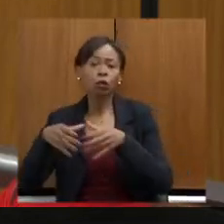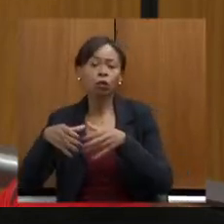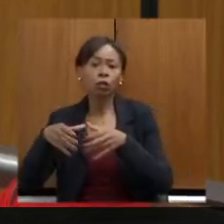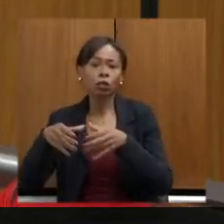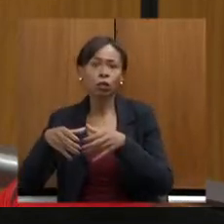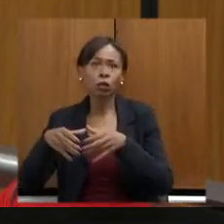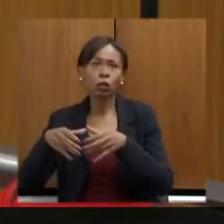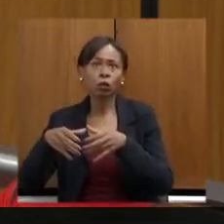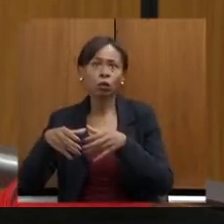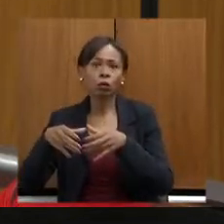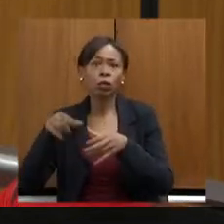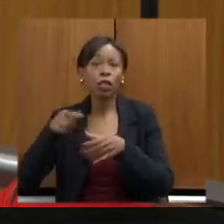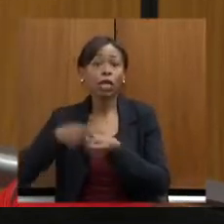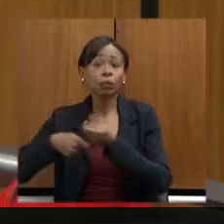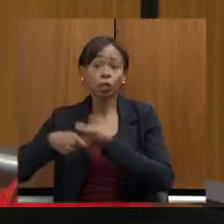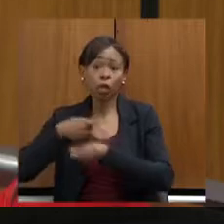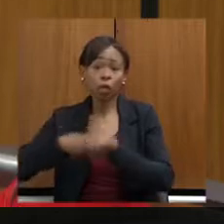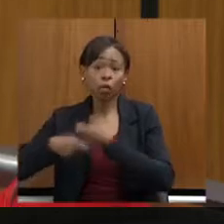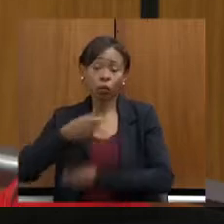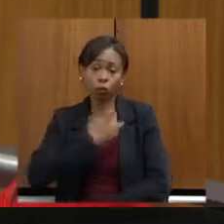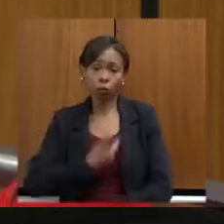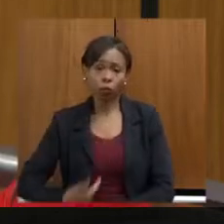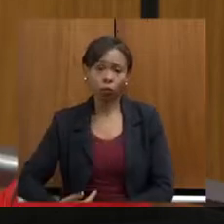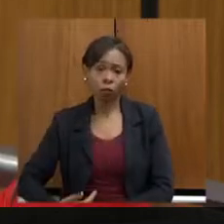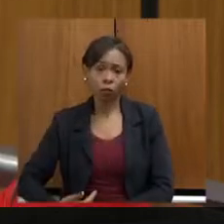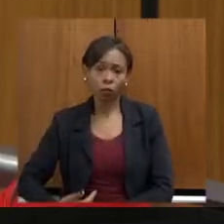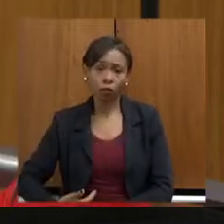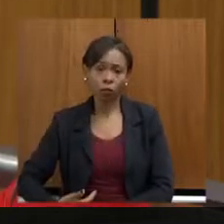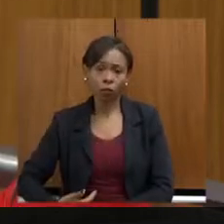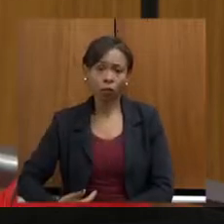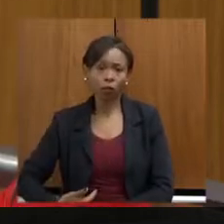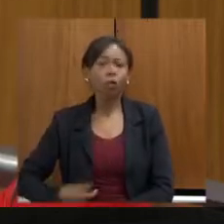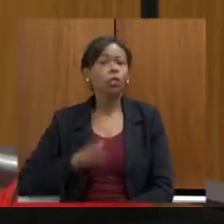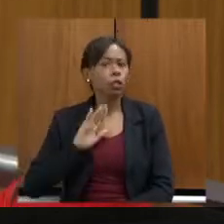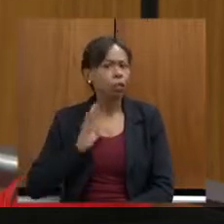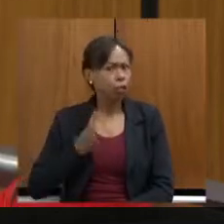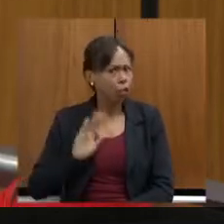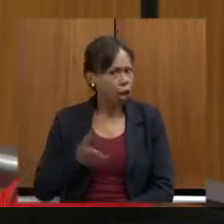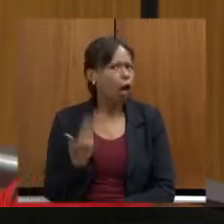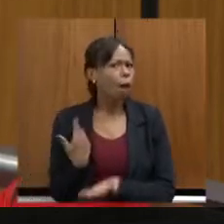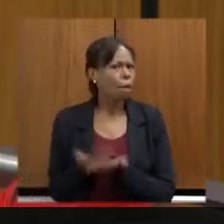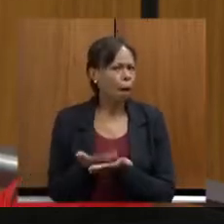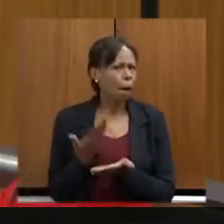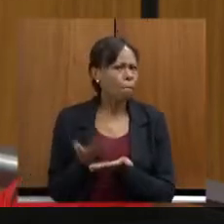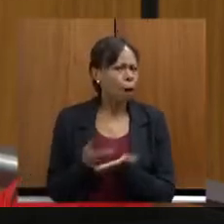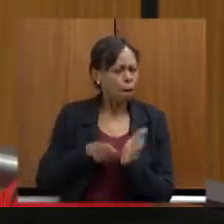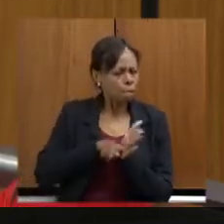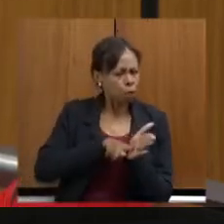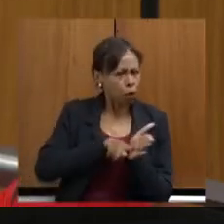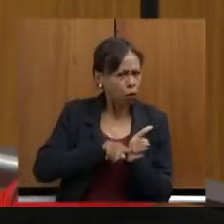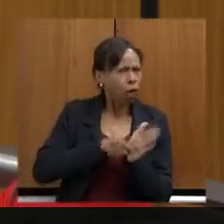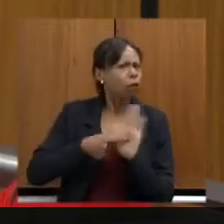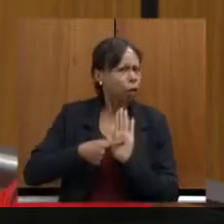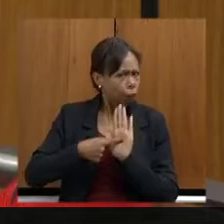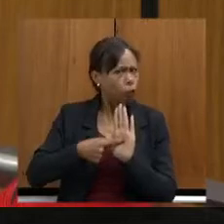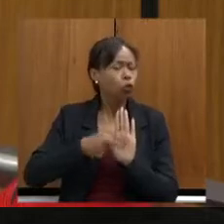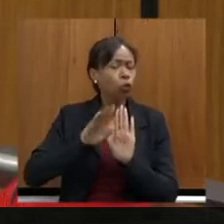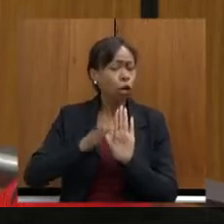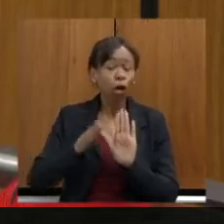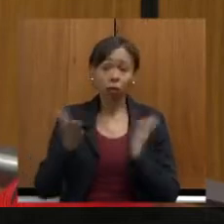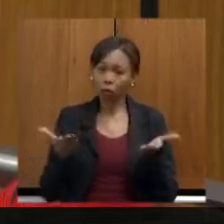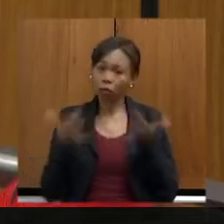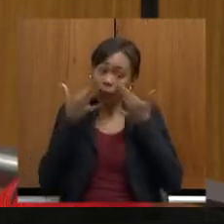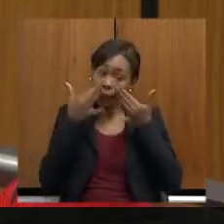de administração pública com muitos estudos já apresentados né porque eu e me chamou atenção